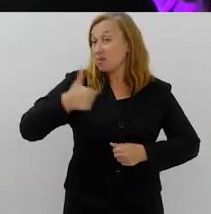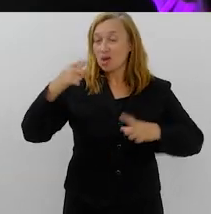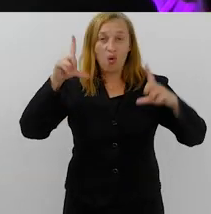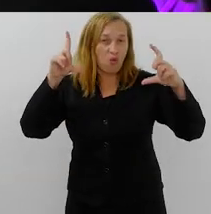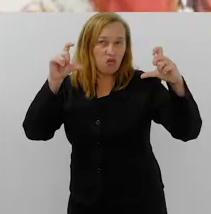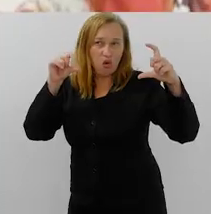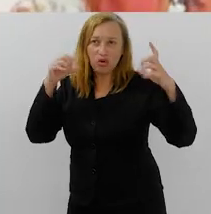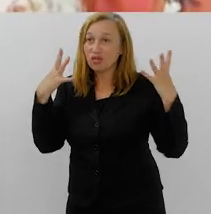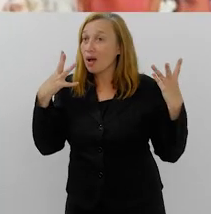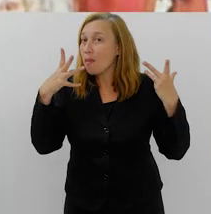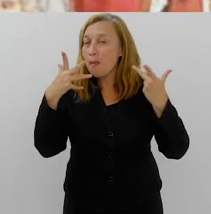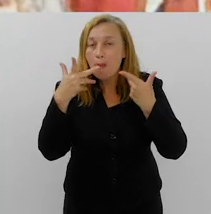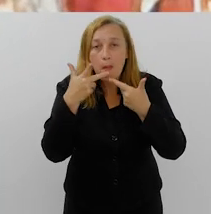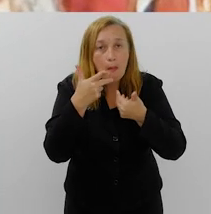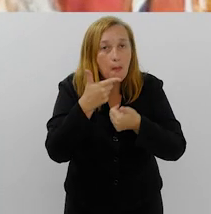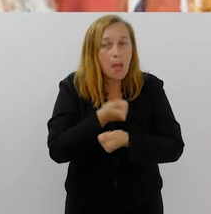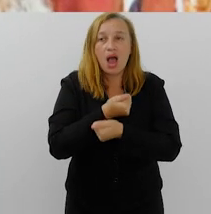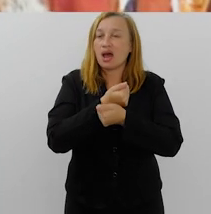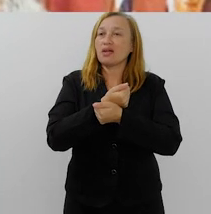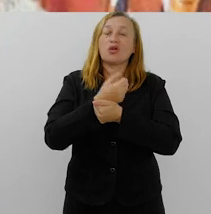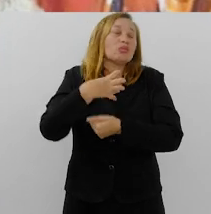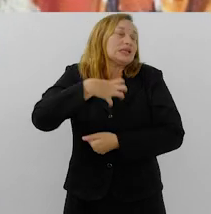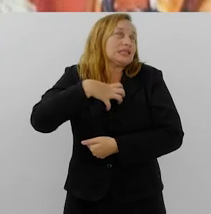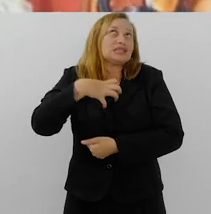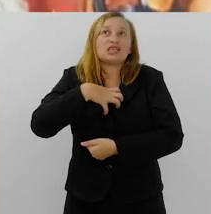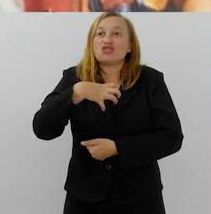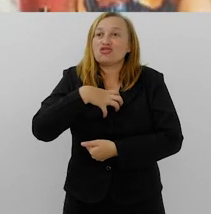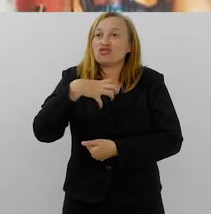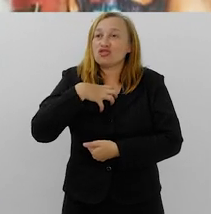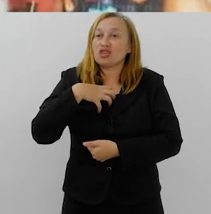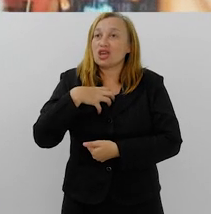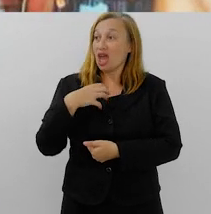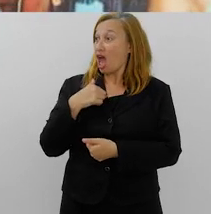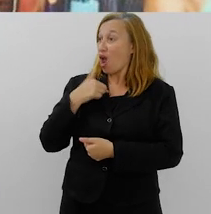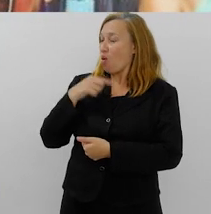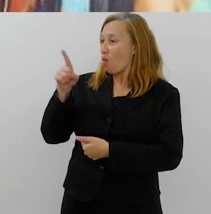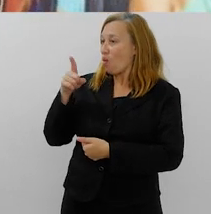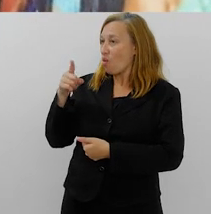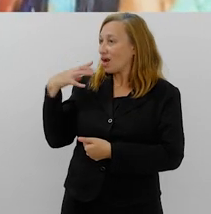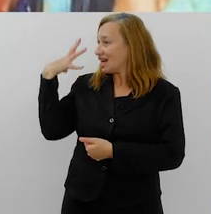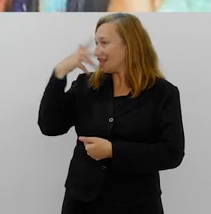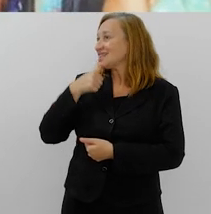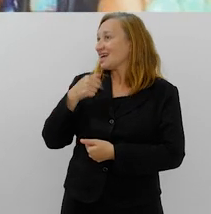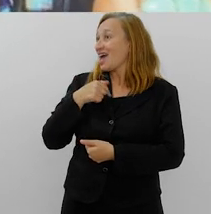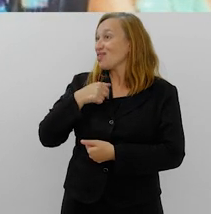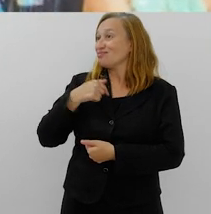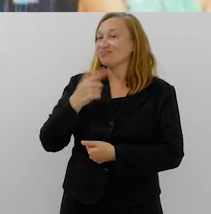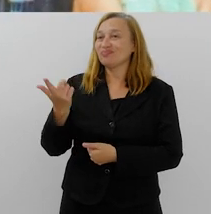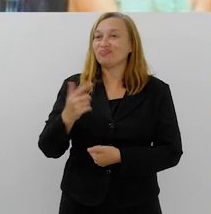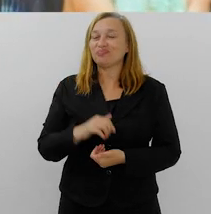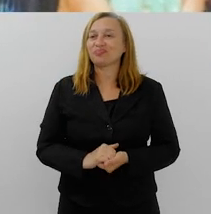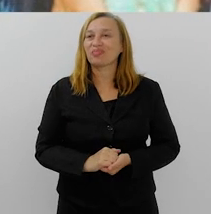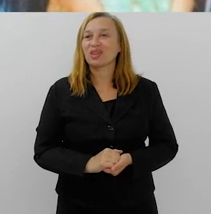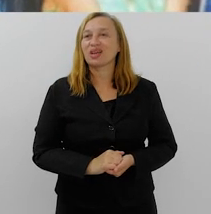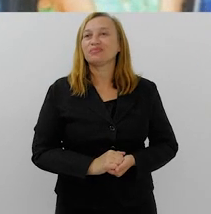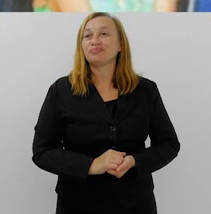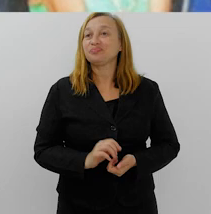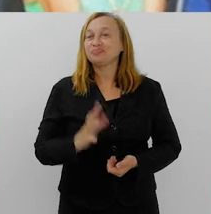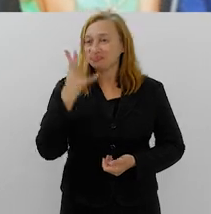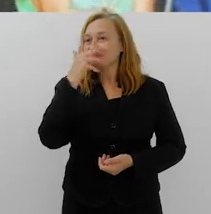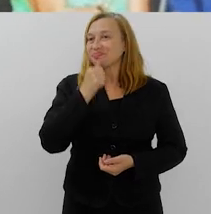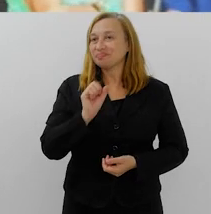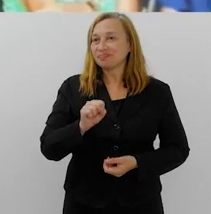ensaio fotográfico as fotos ficaram maravilhosas eu me senti assim nossa sou eu linda sou eu